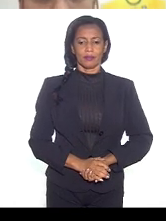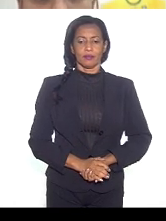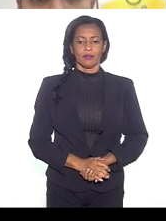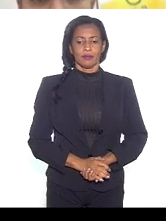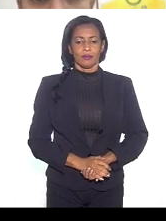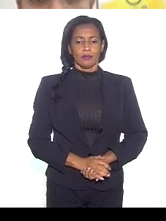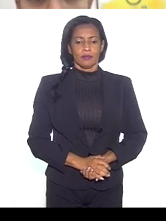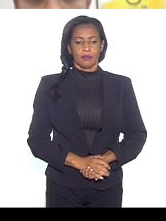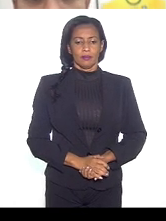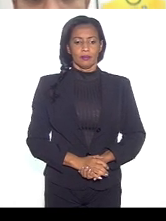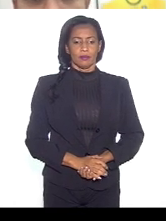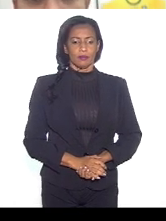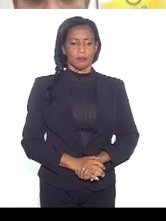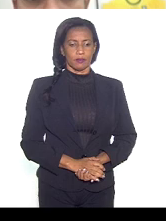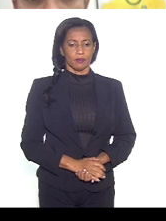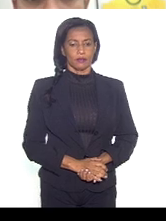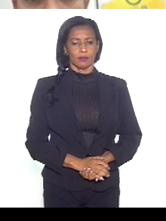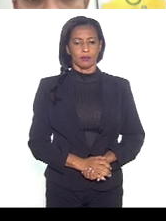Sim,